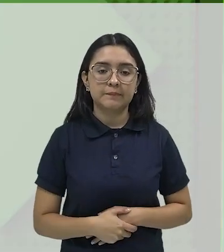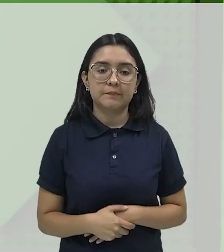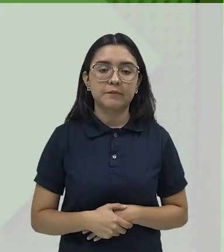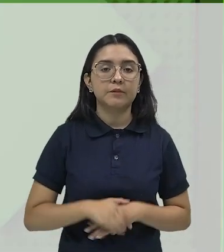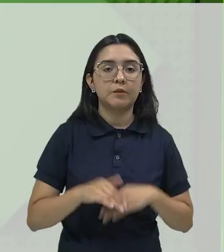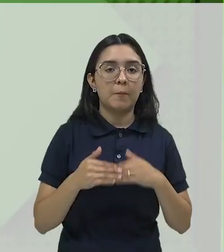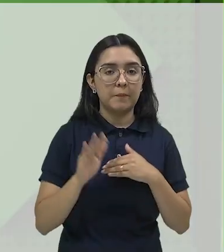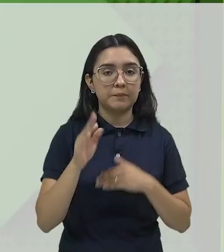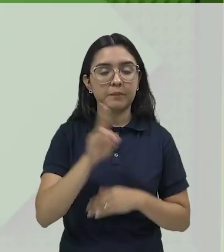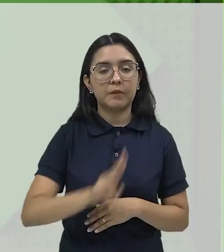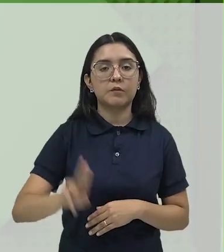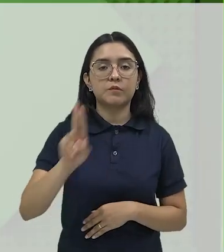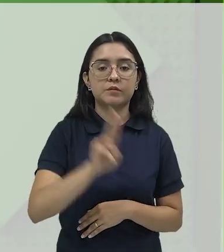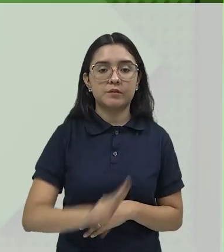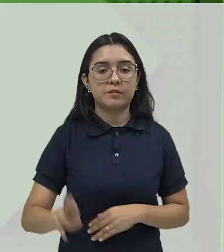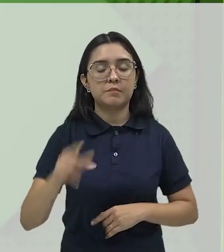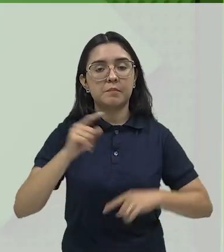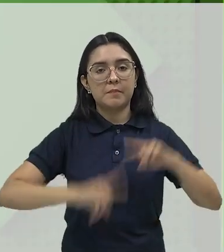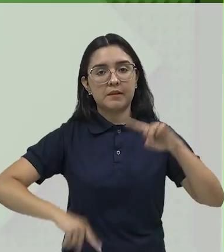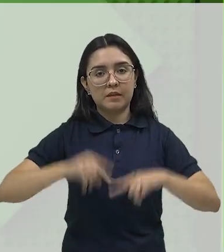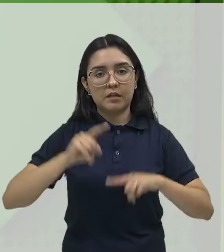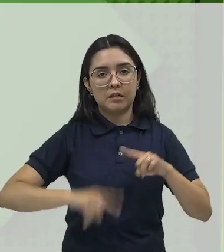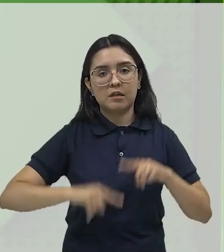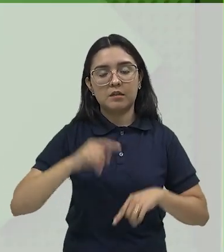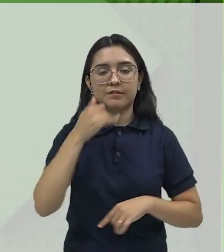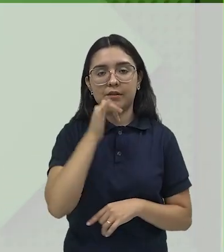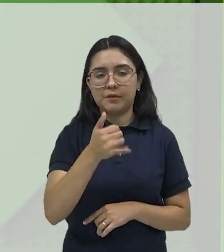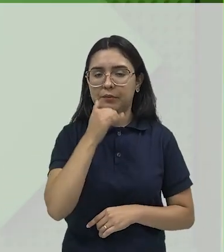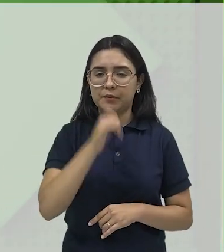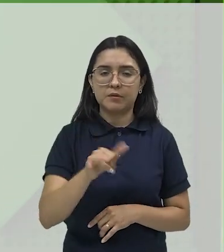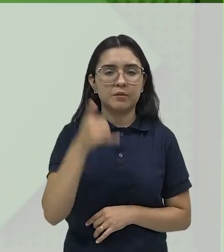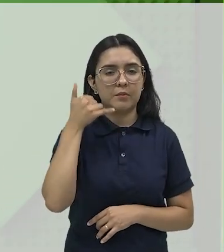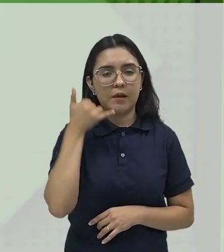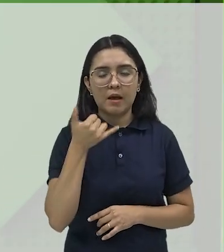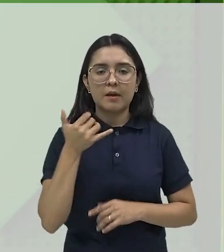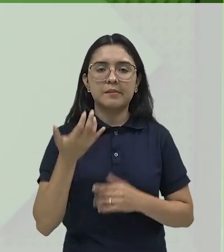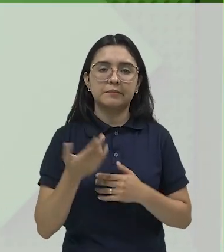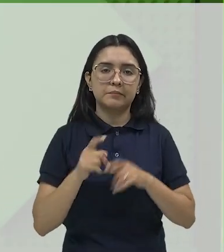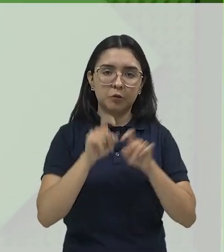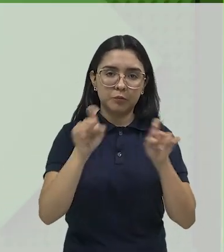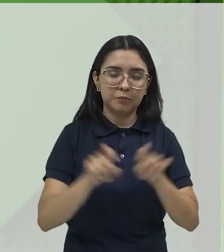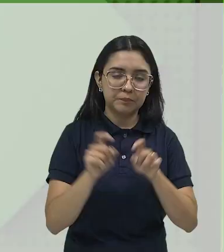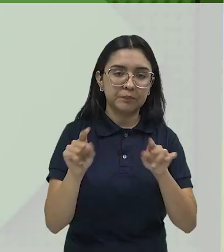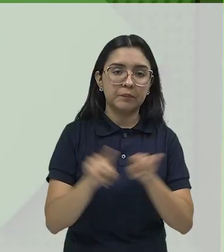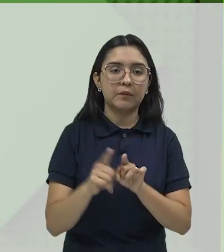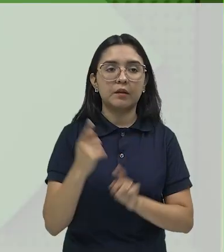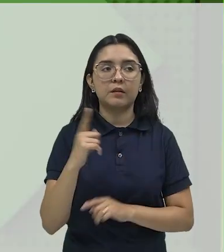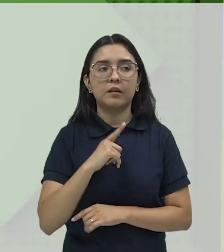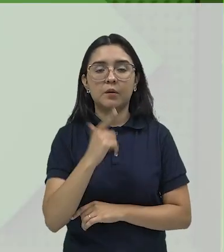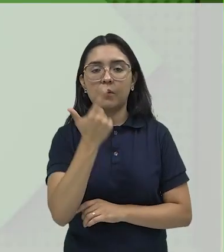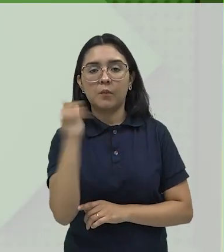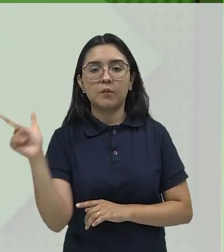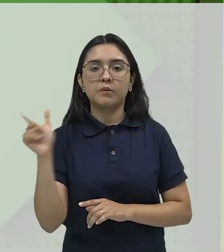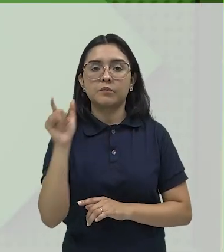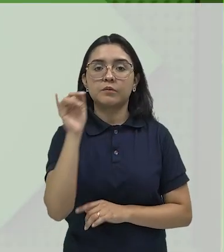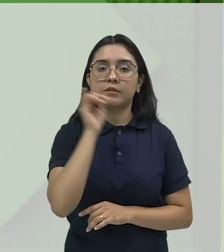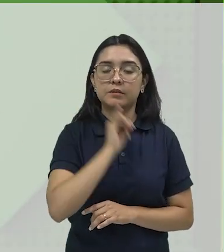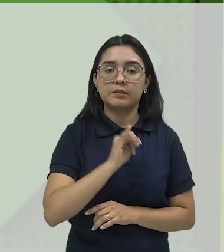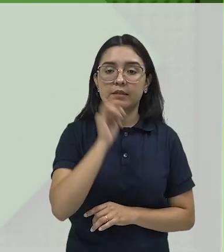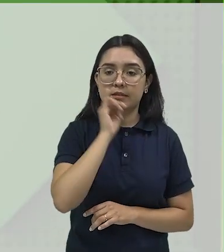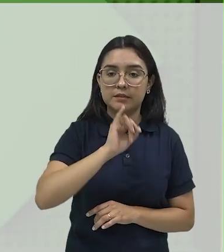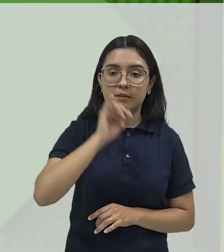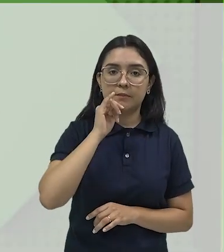muito utilizados em dispositivos eletrônicos, né? Então, nós temos outros exemplos, né, como o